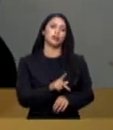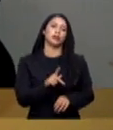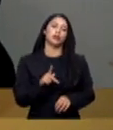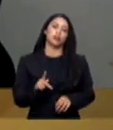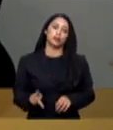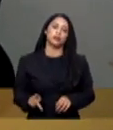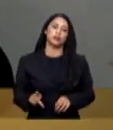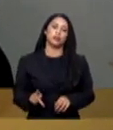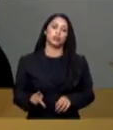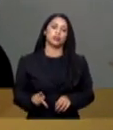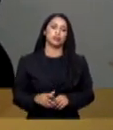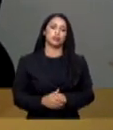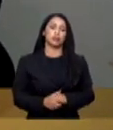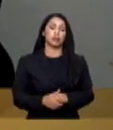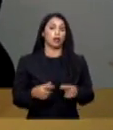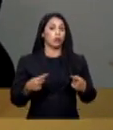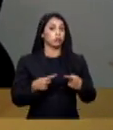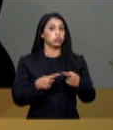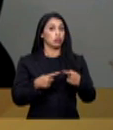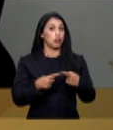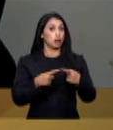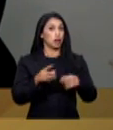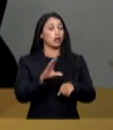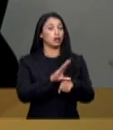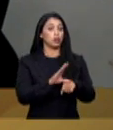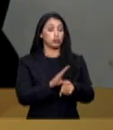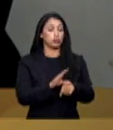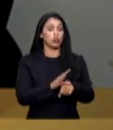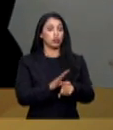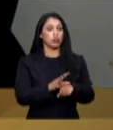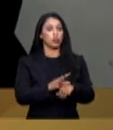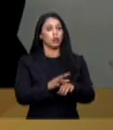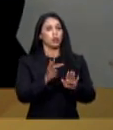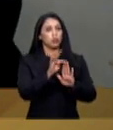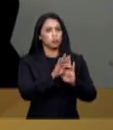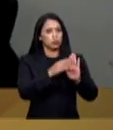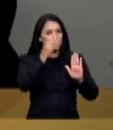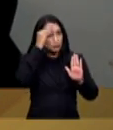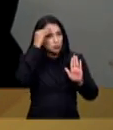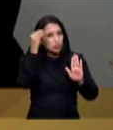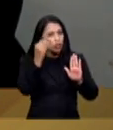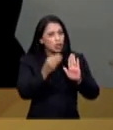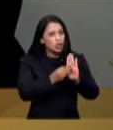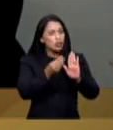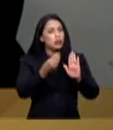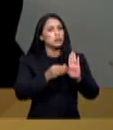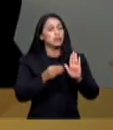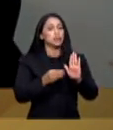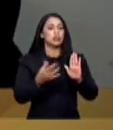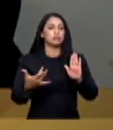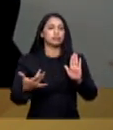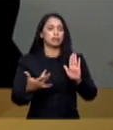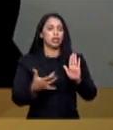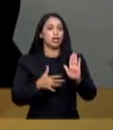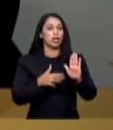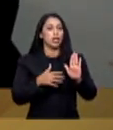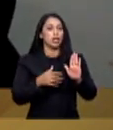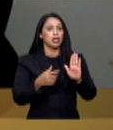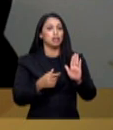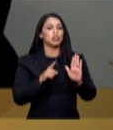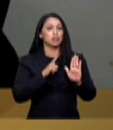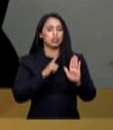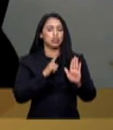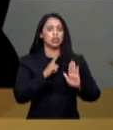como se trata de uma garantia constitucional e, portanto, a interpretação é sempre extensível, eu diria, generosa no benefício de cada vez